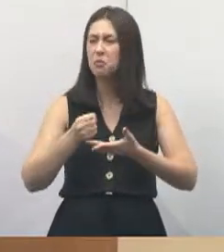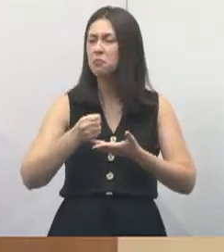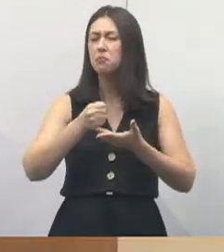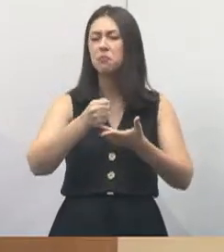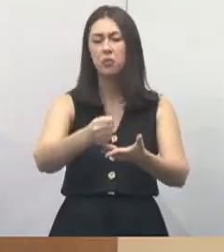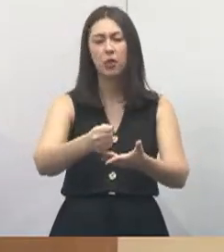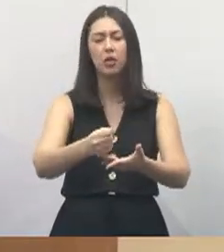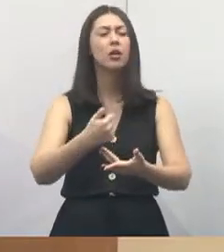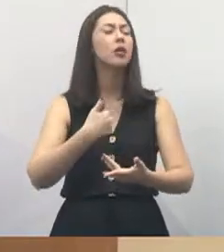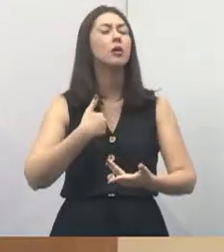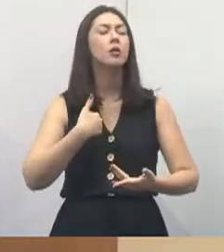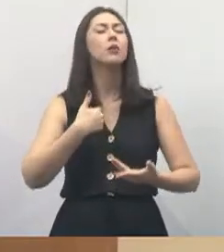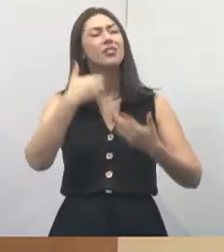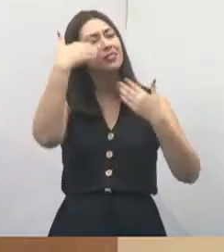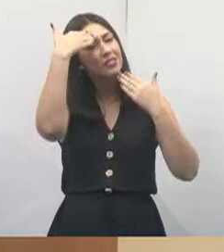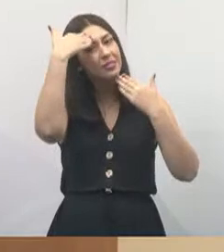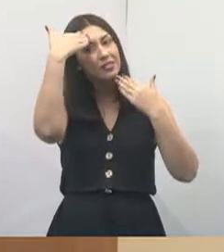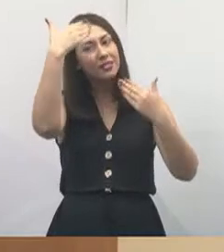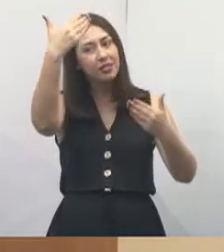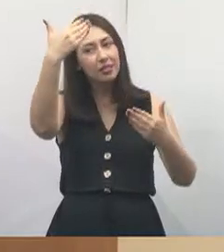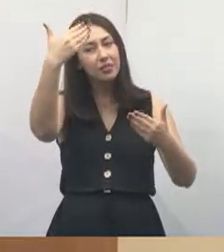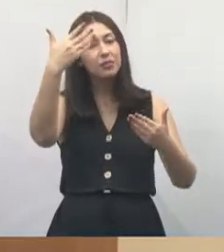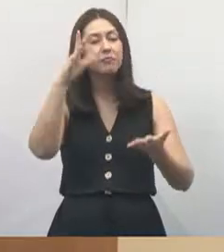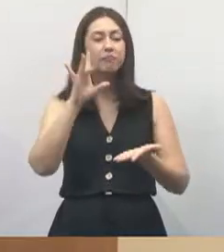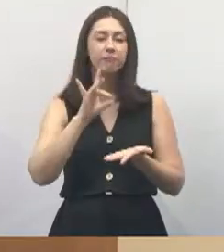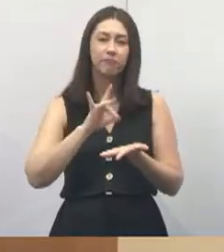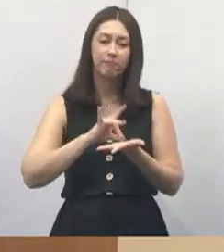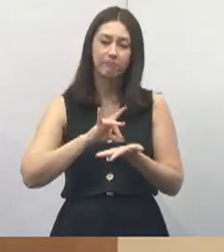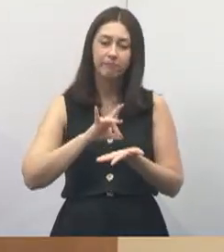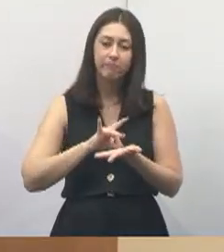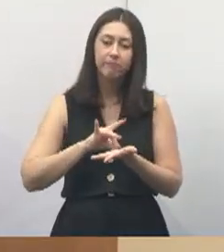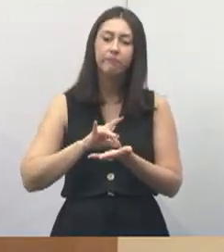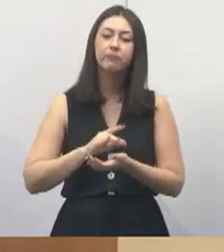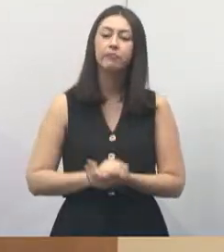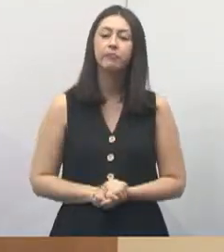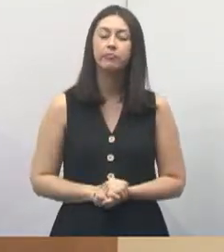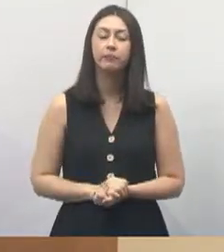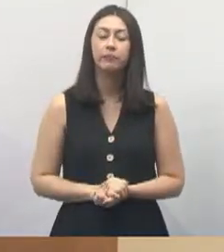então eu tenho só agradecimento para fazer nesse sentido.